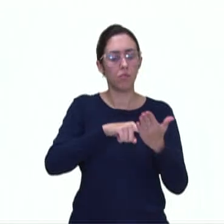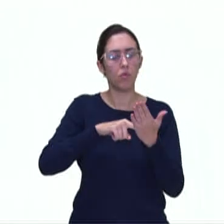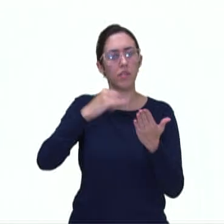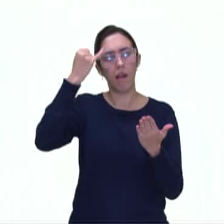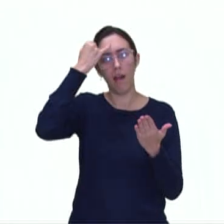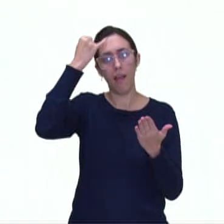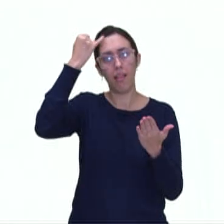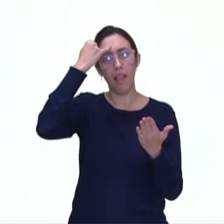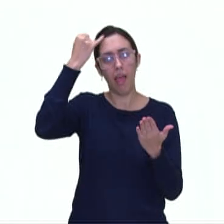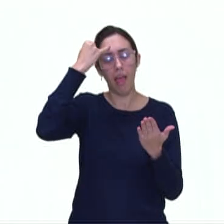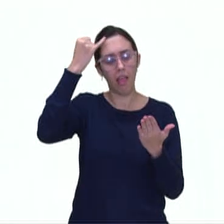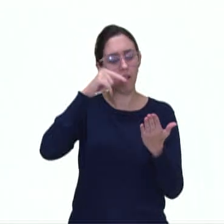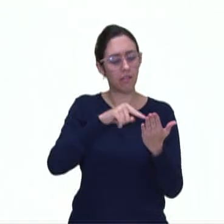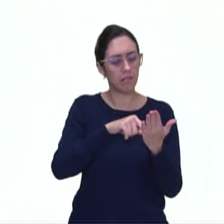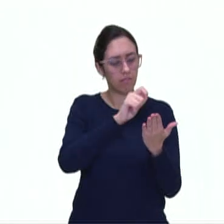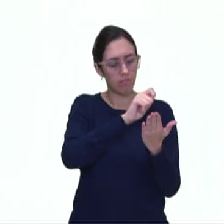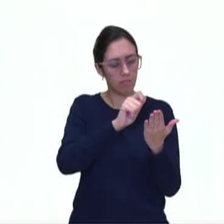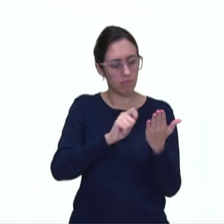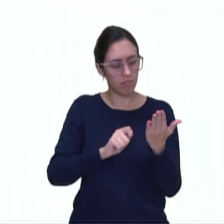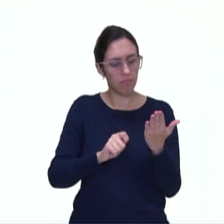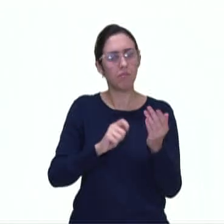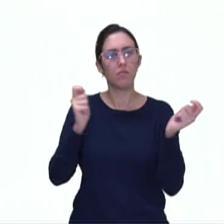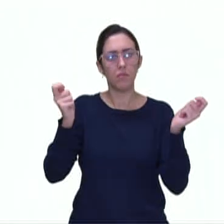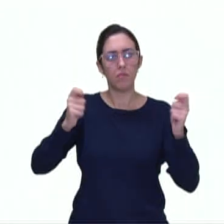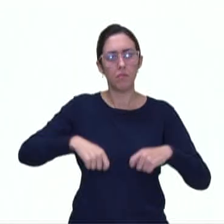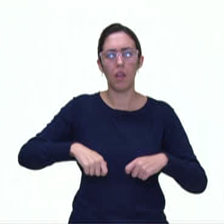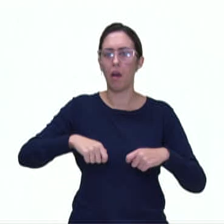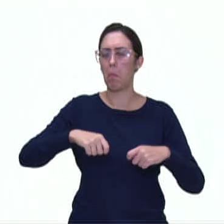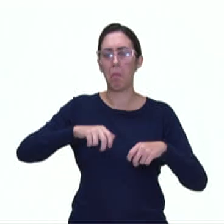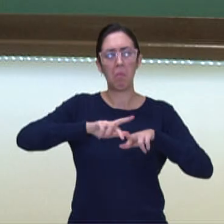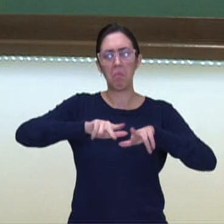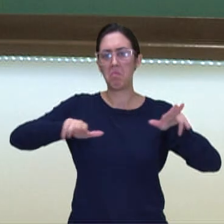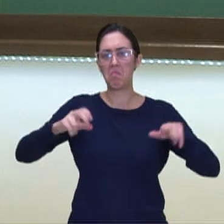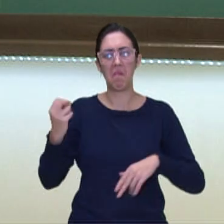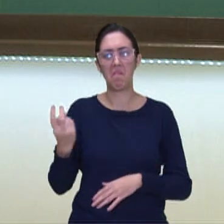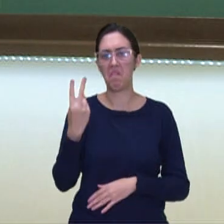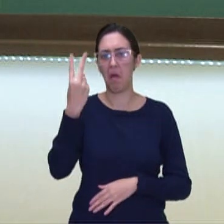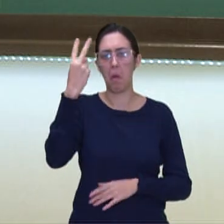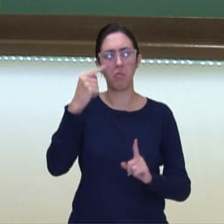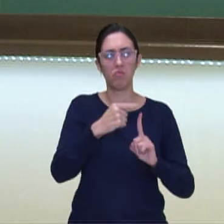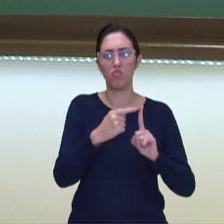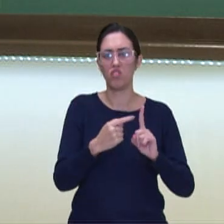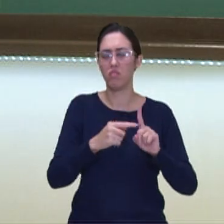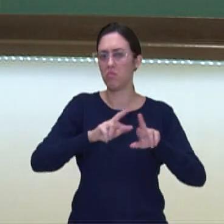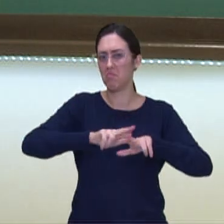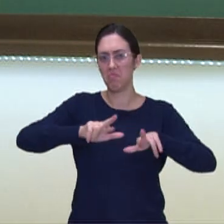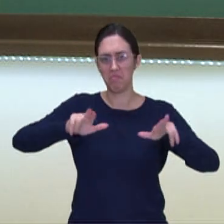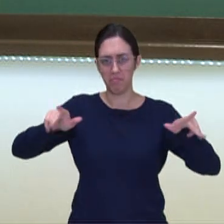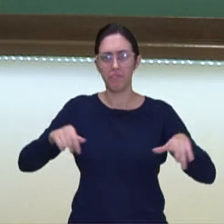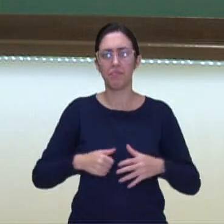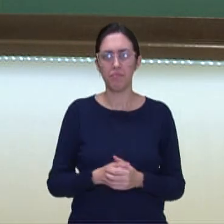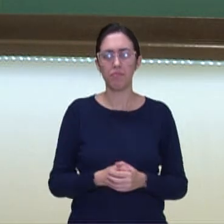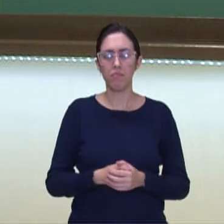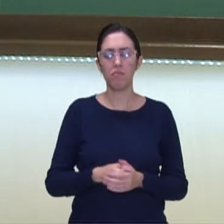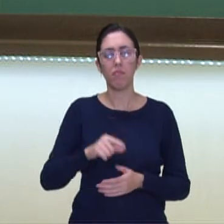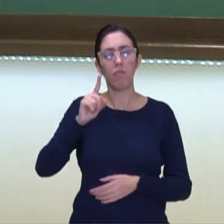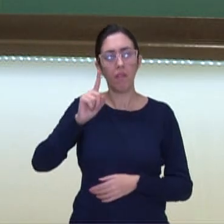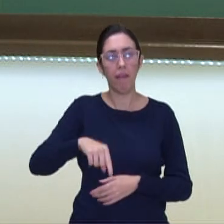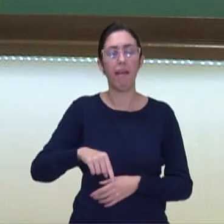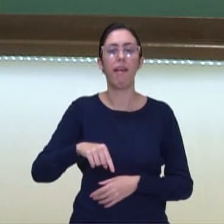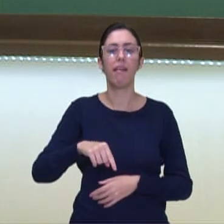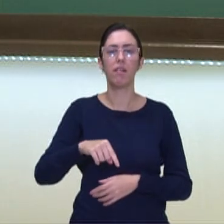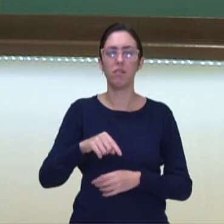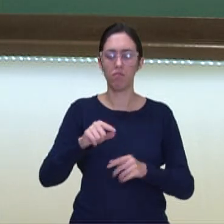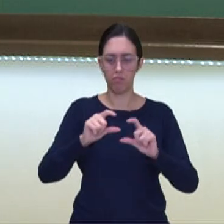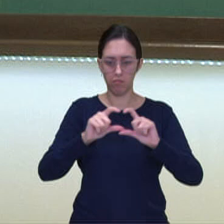representar situações nas quais se pode aplicar diversos valores. Tá? O que significa generalizar? Justamente essa ideia. Eu tenho uma